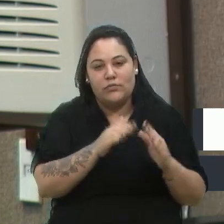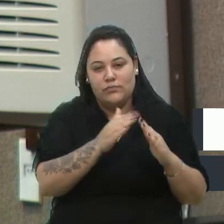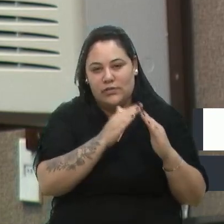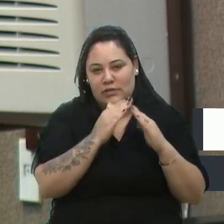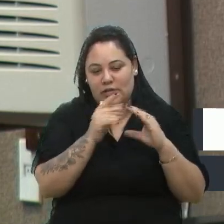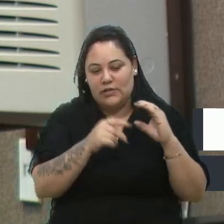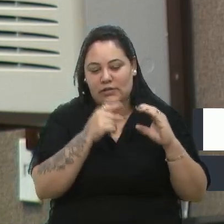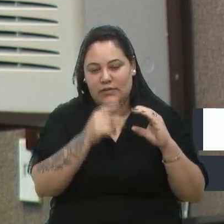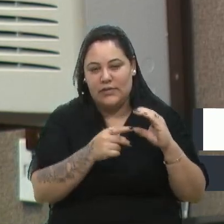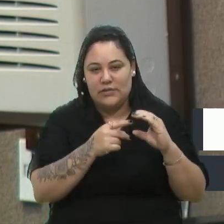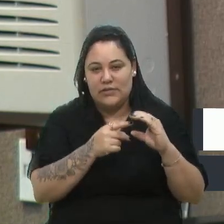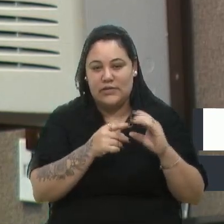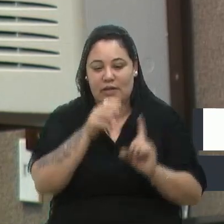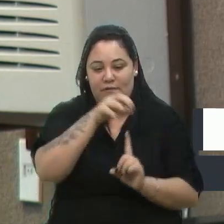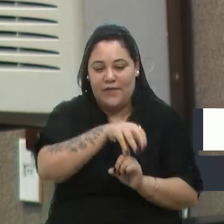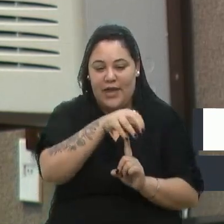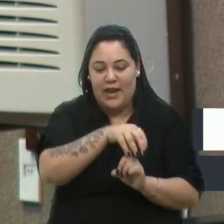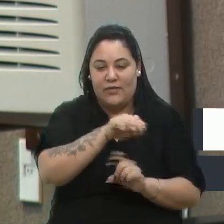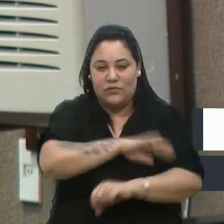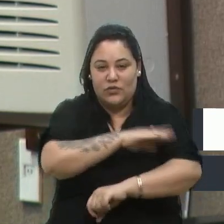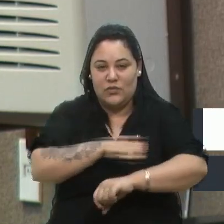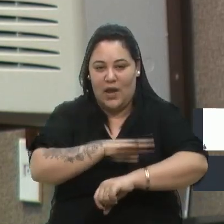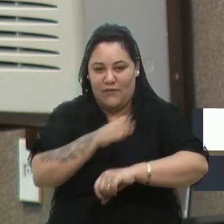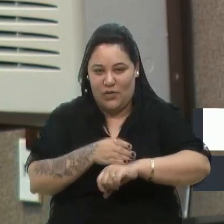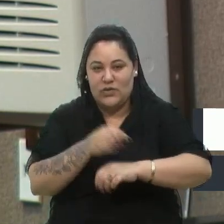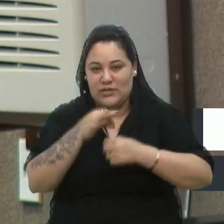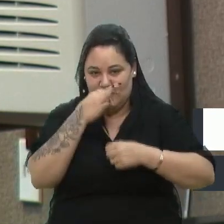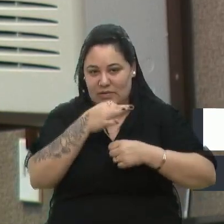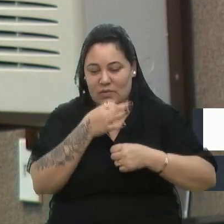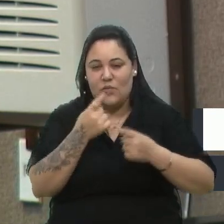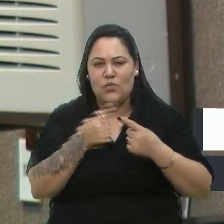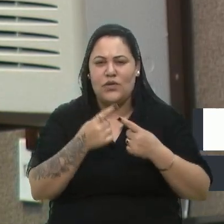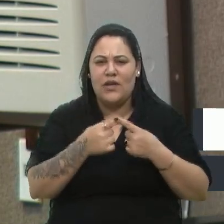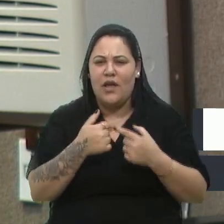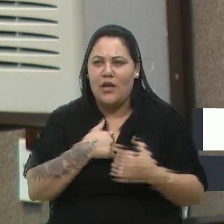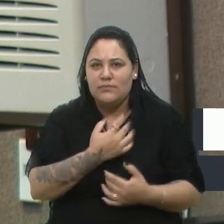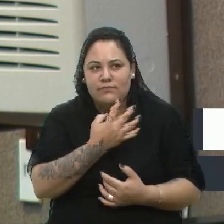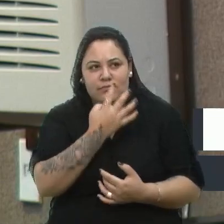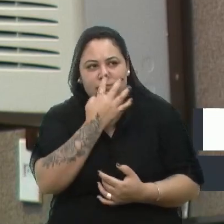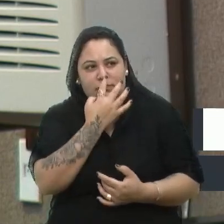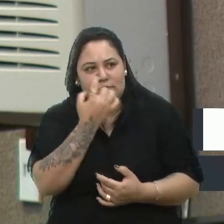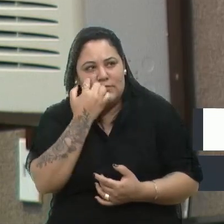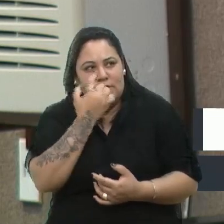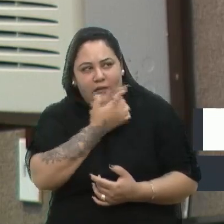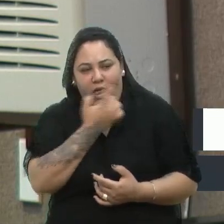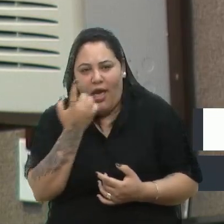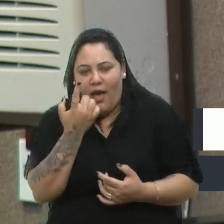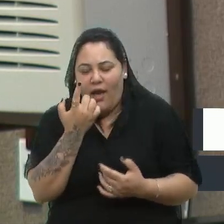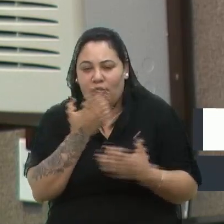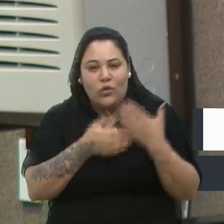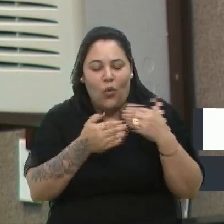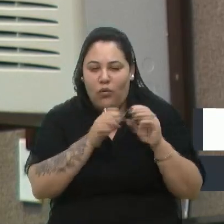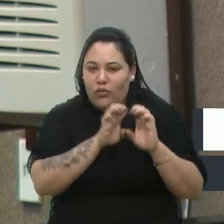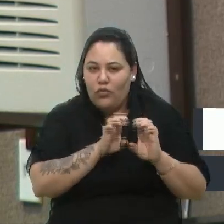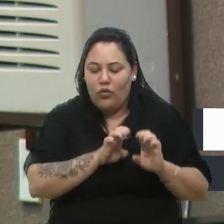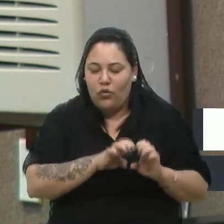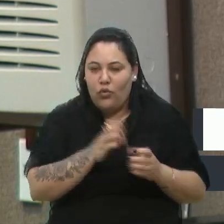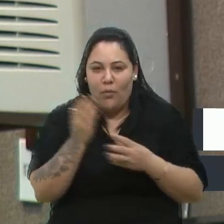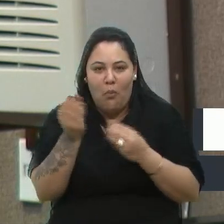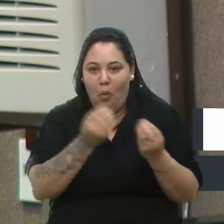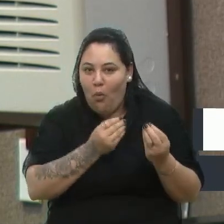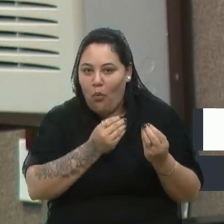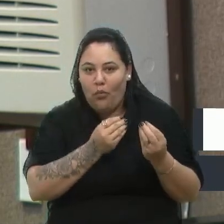para a Mercopar, porque realmente foi muito impressionante o que a gente viu lá, né? Todas aquelas